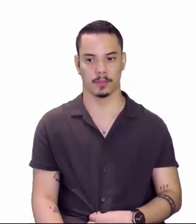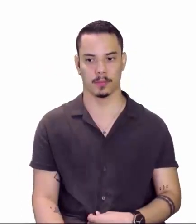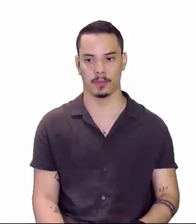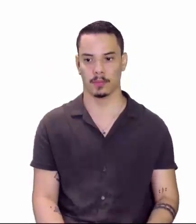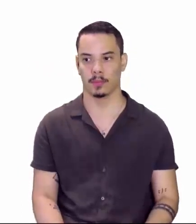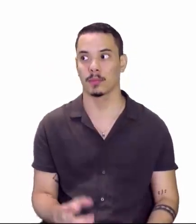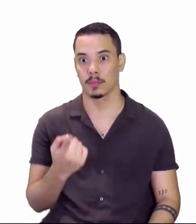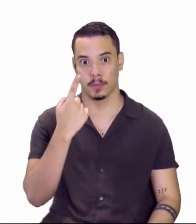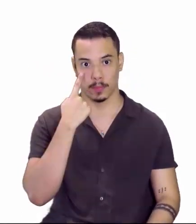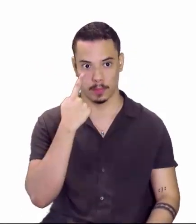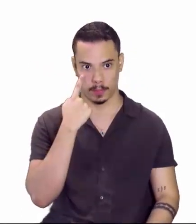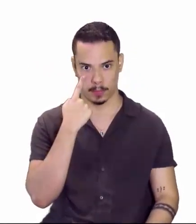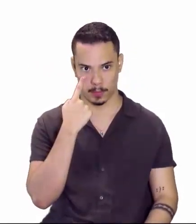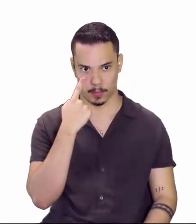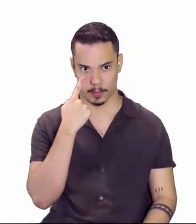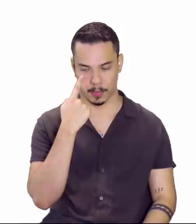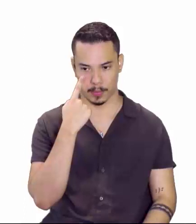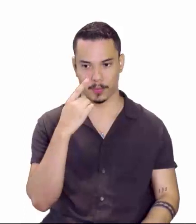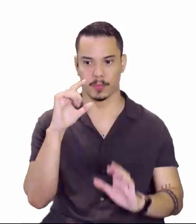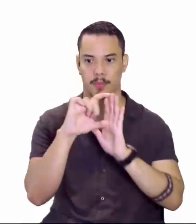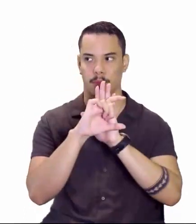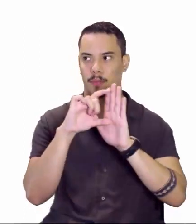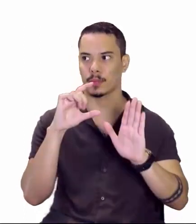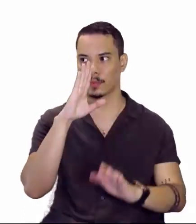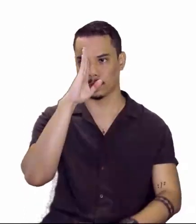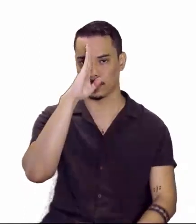para o enunciado? Muito bem.